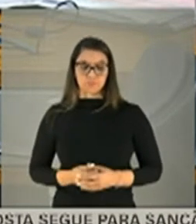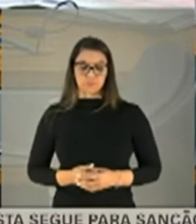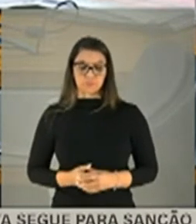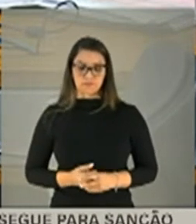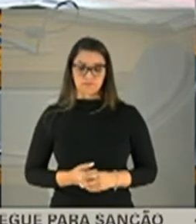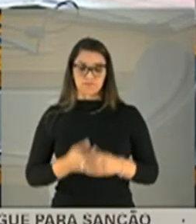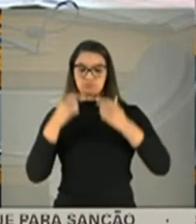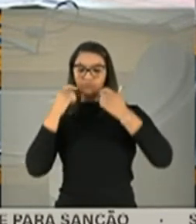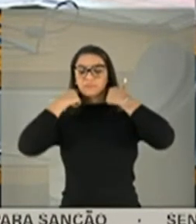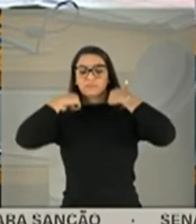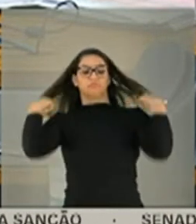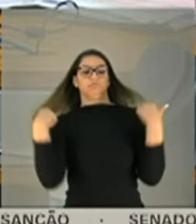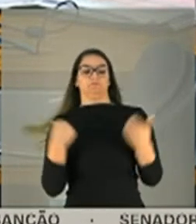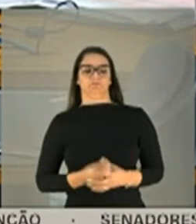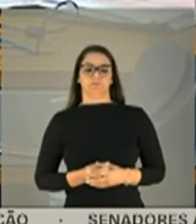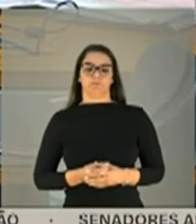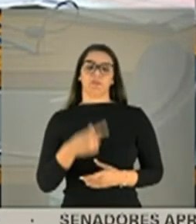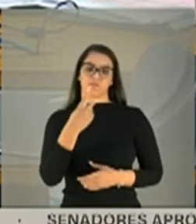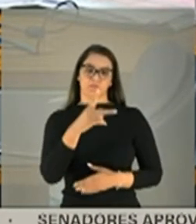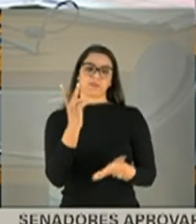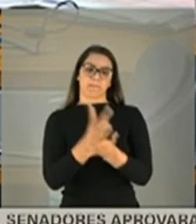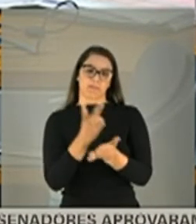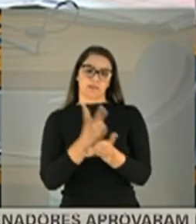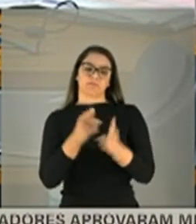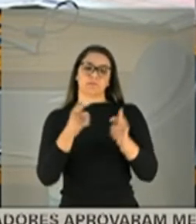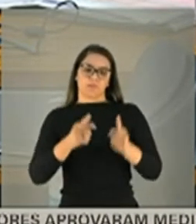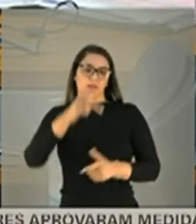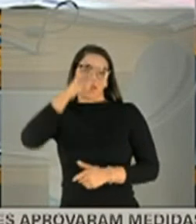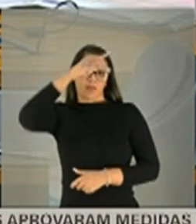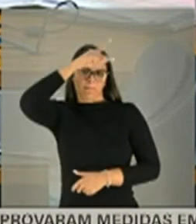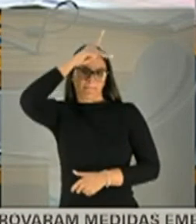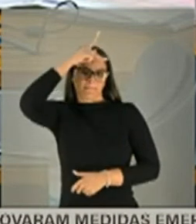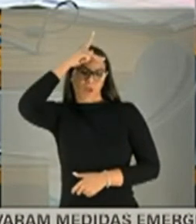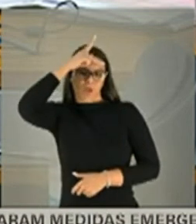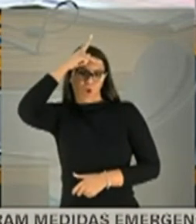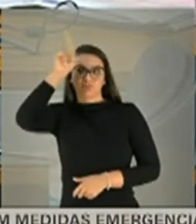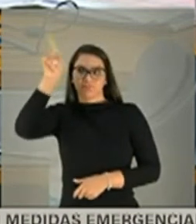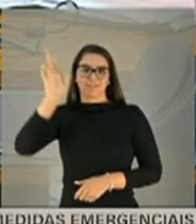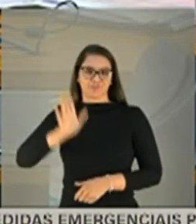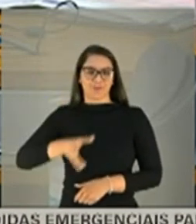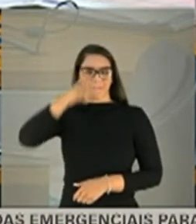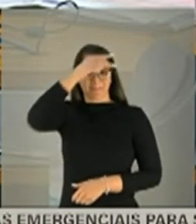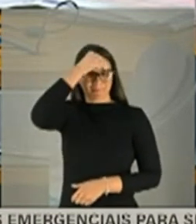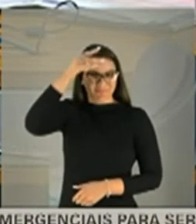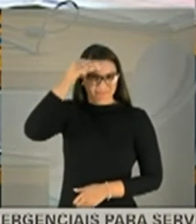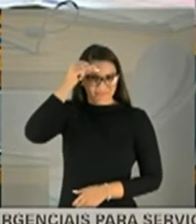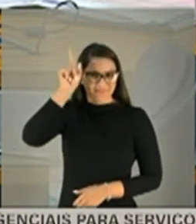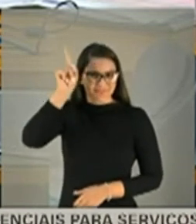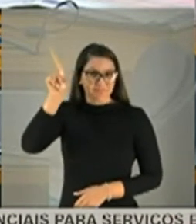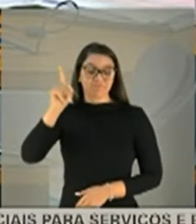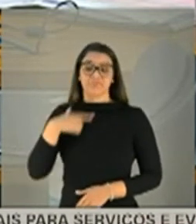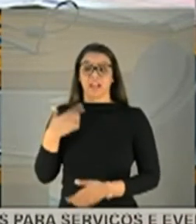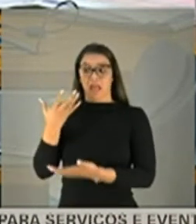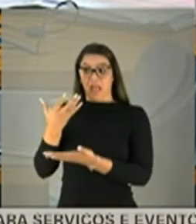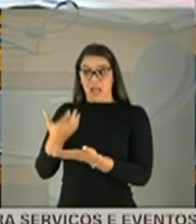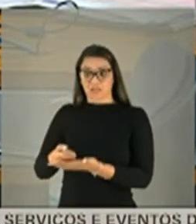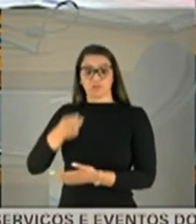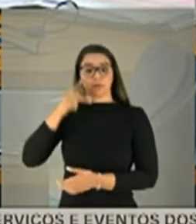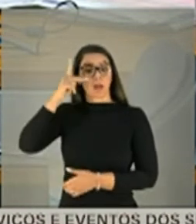pôde observar aqui é da terra dele, né, de Pelotas. Ele foi, inclusive, prefeito de Pelotas. E ele adotou a política